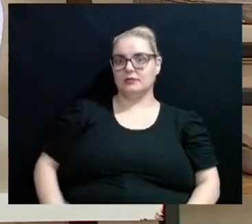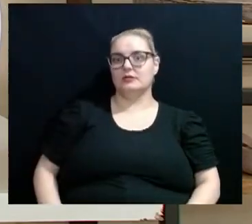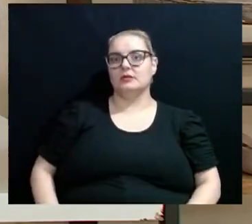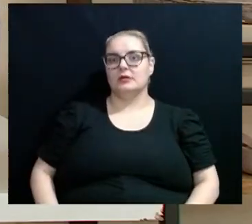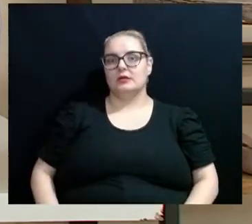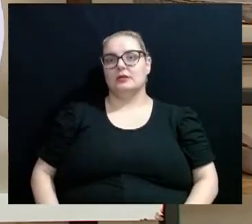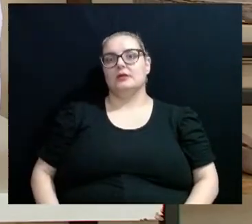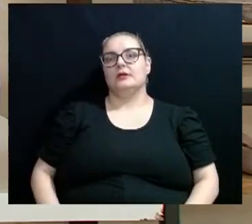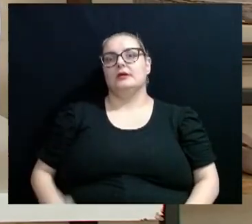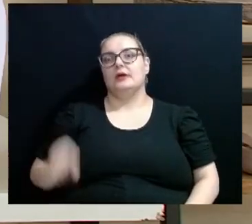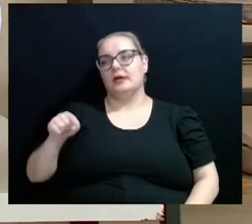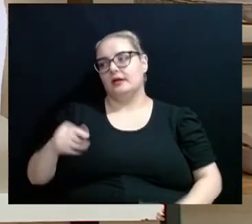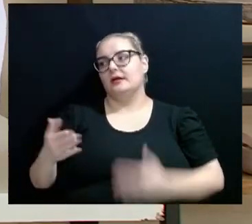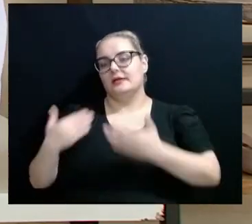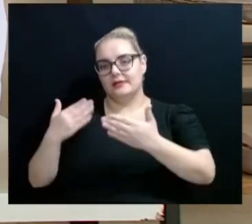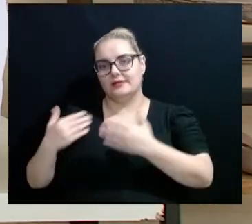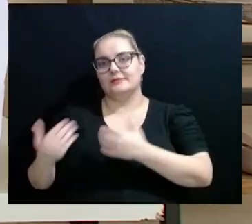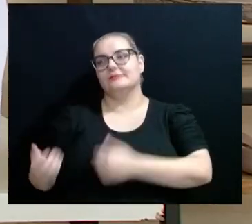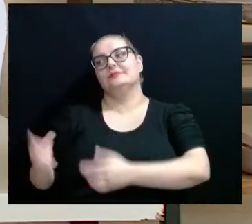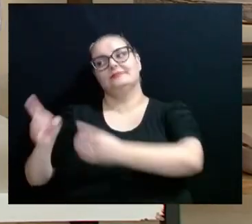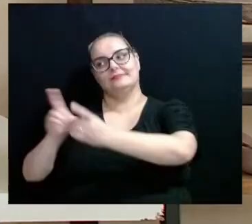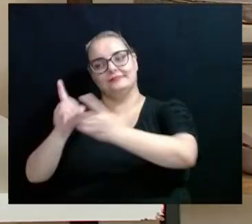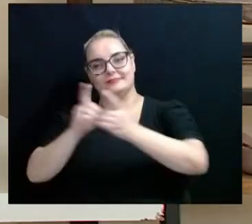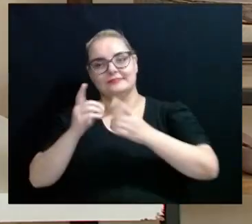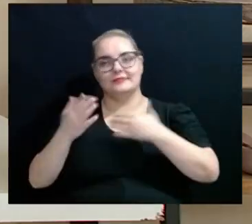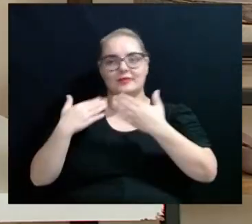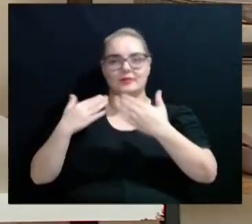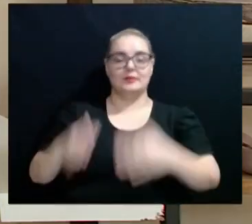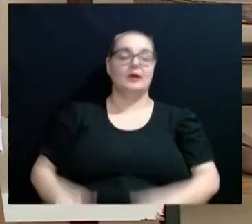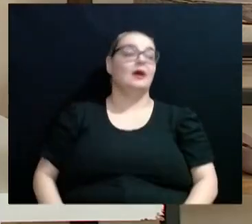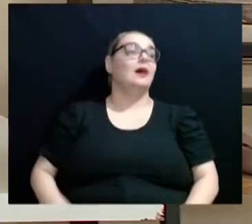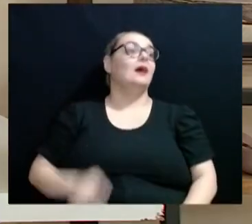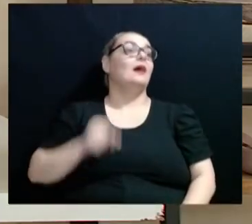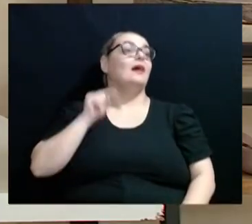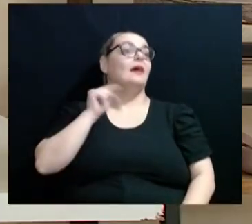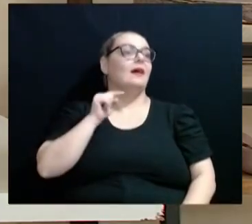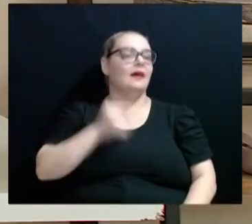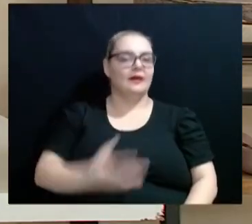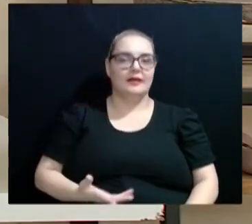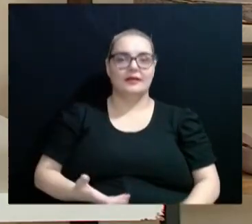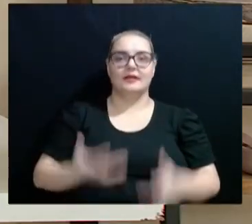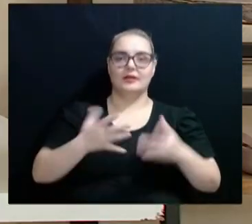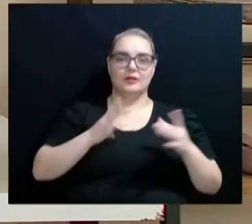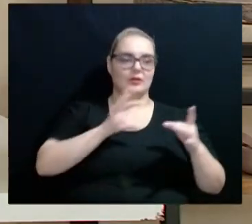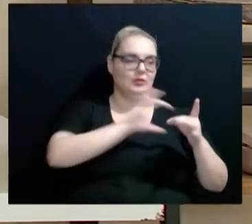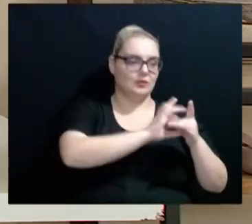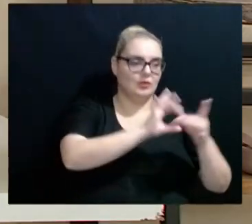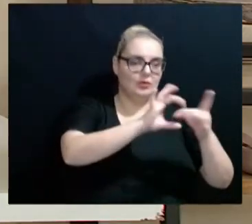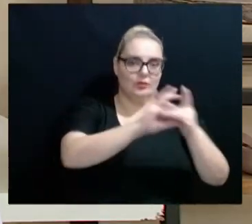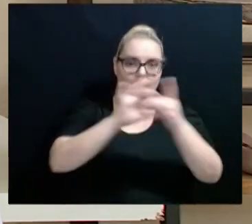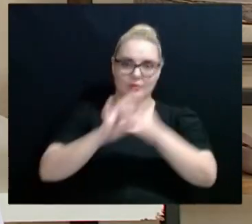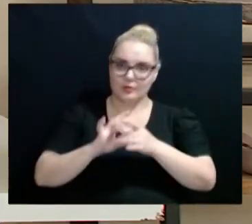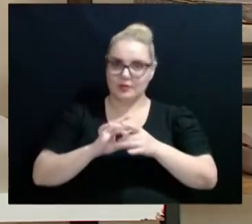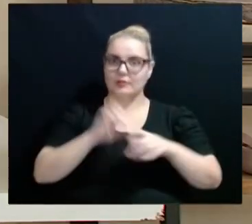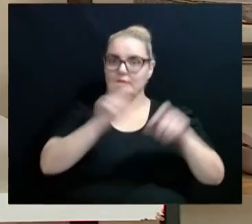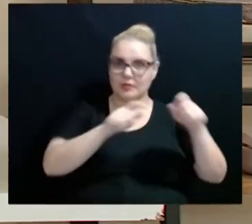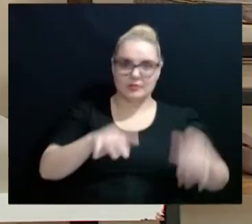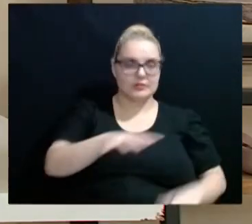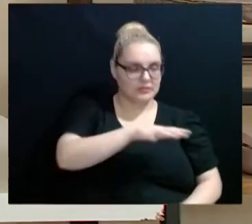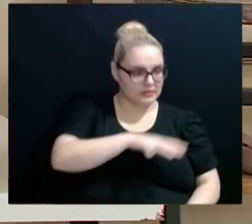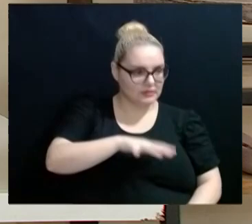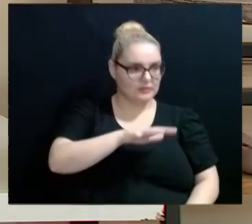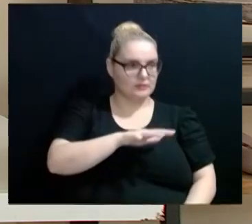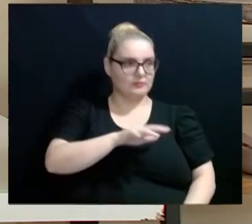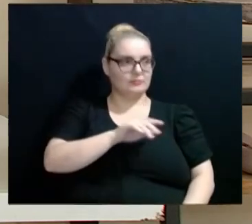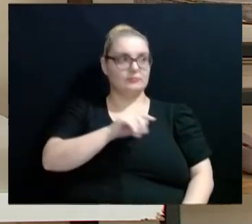varrer estúdio. Não fui varrer estúdio porque eu precisava me conectar com pessoas. Esse é um ponto específico. Ah, você